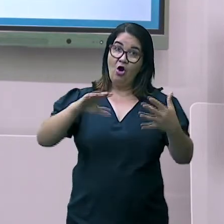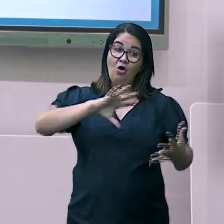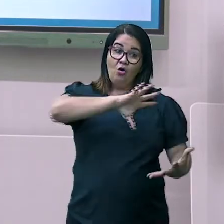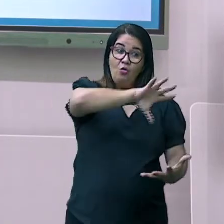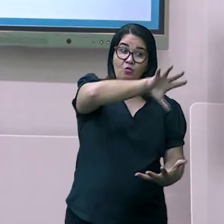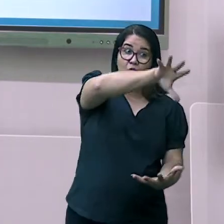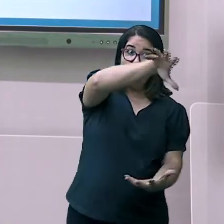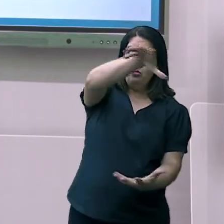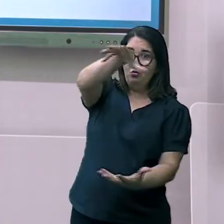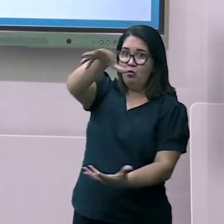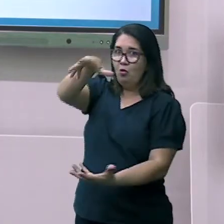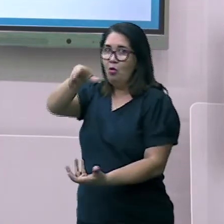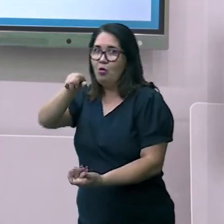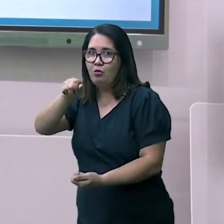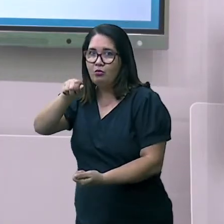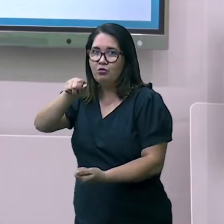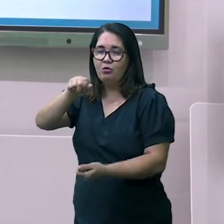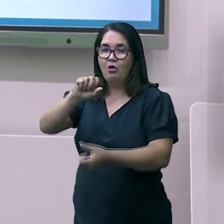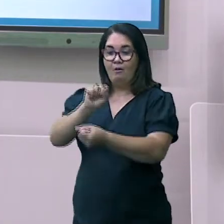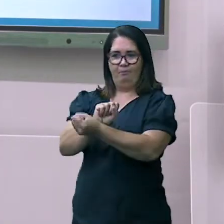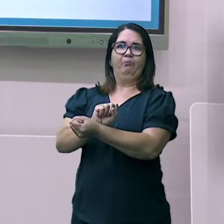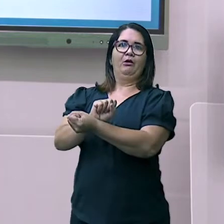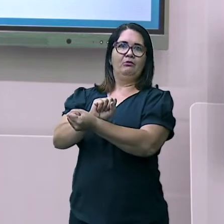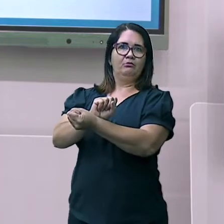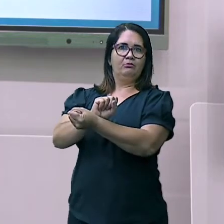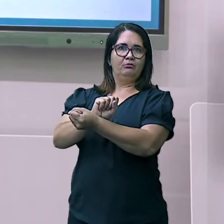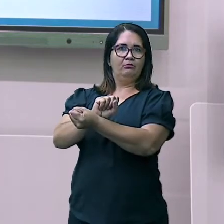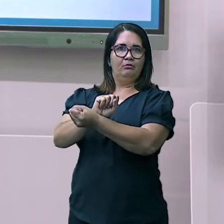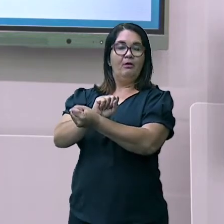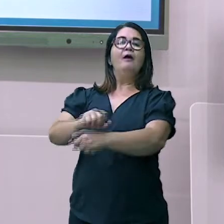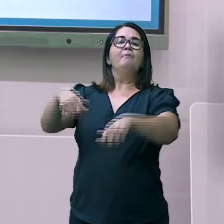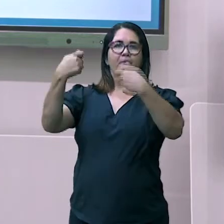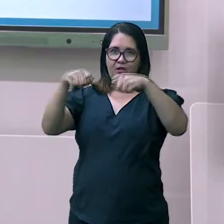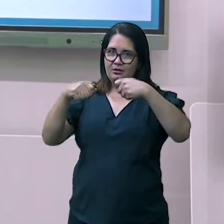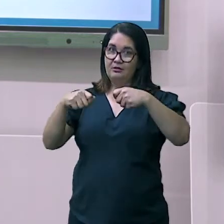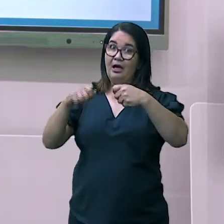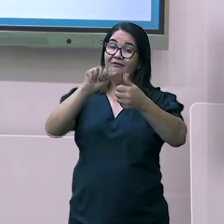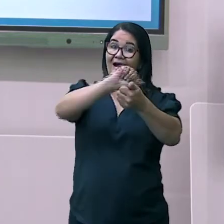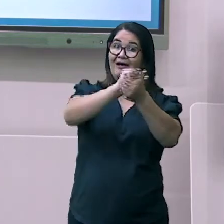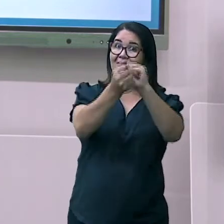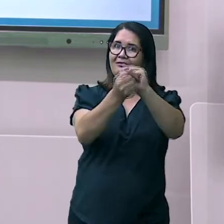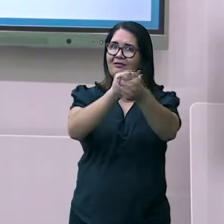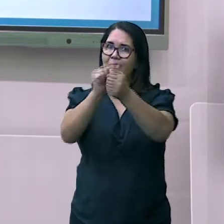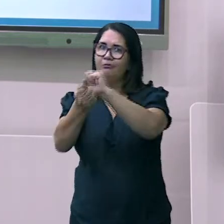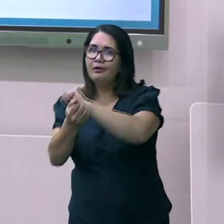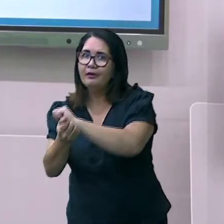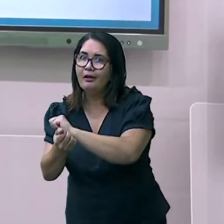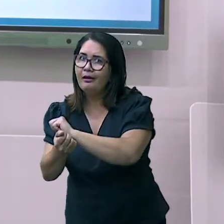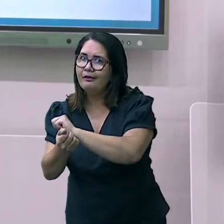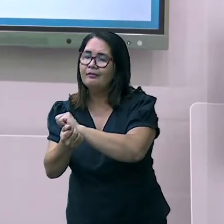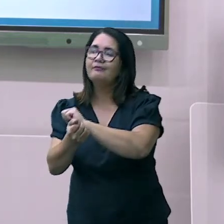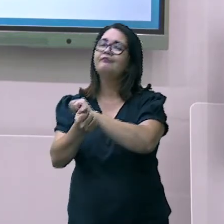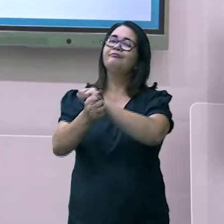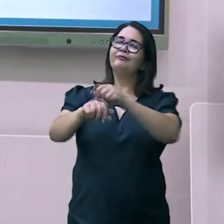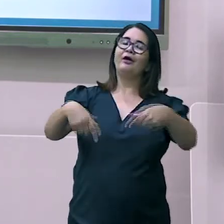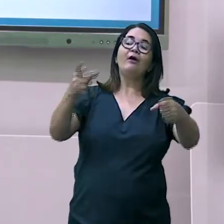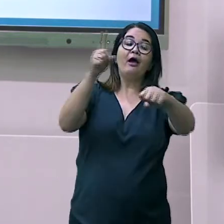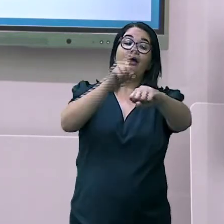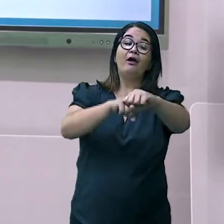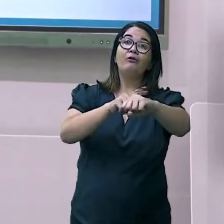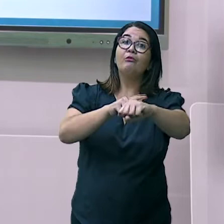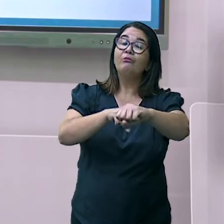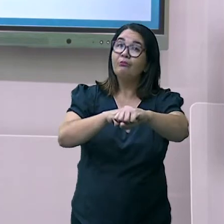geral, parou. E tudo o que conhecíamos até aquele momento precisou se adaptar,